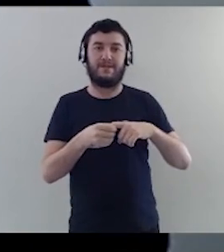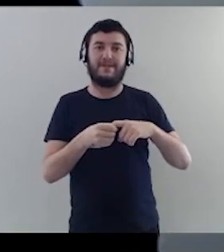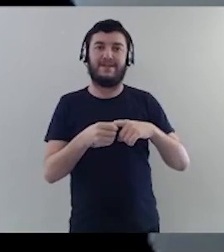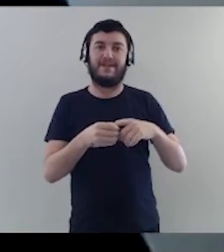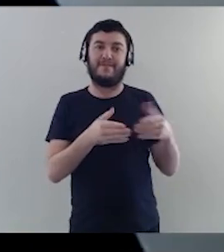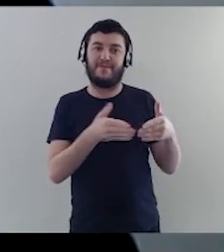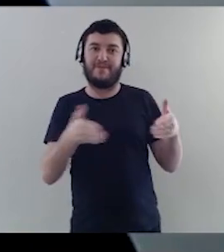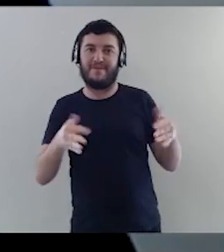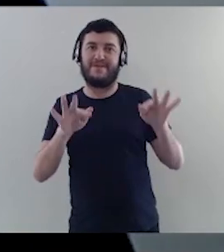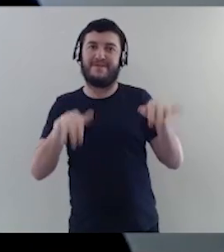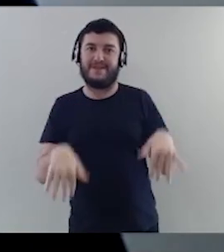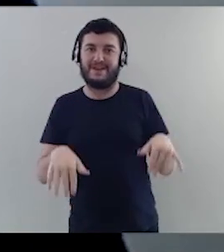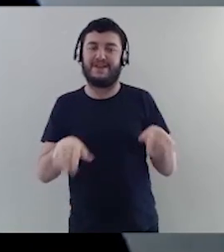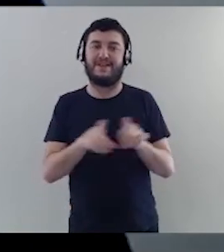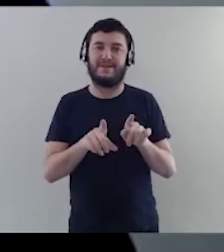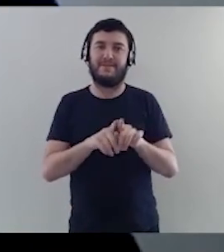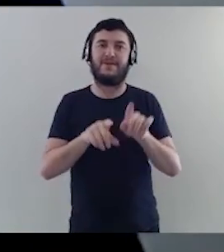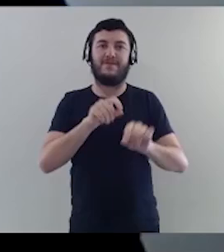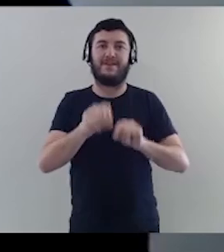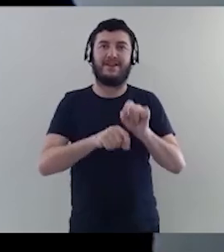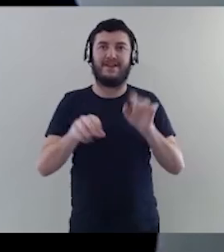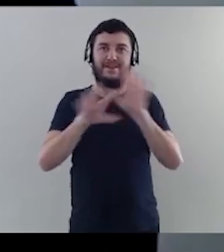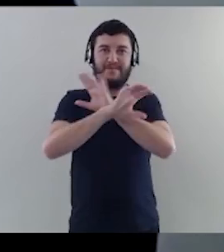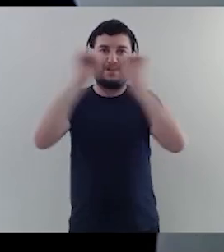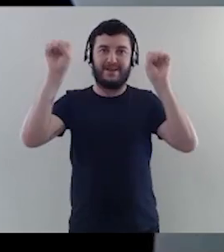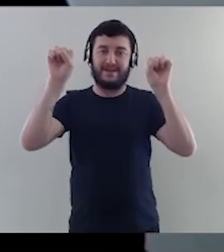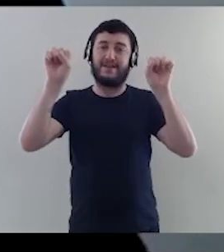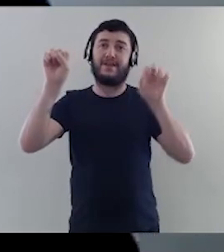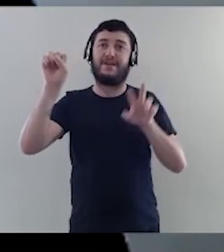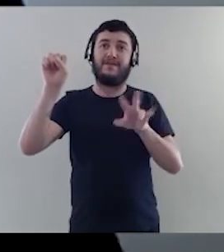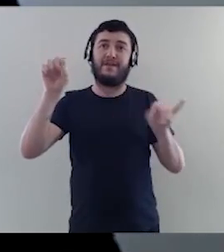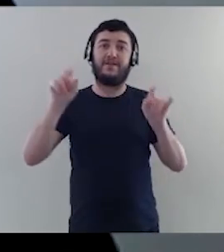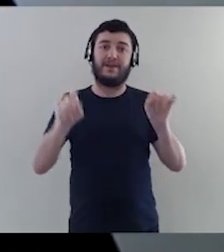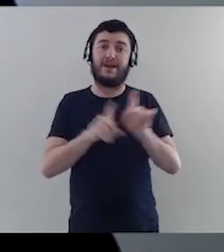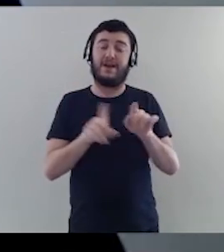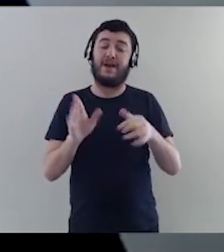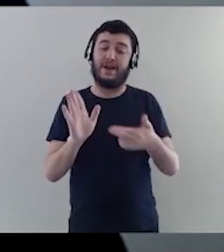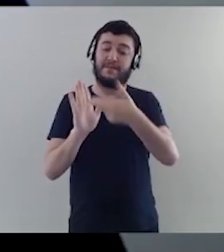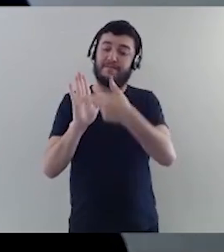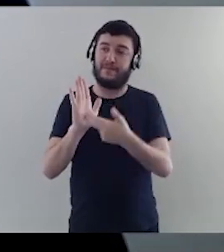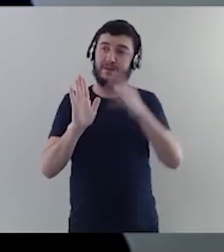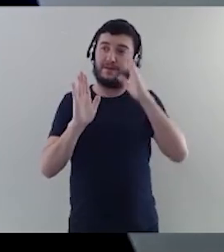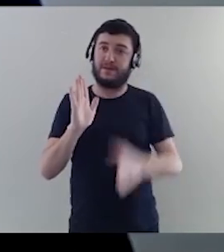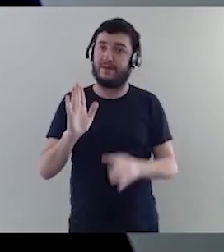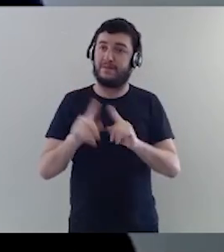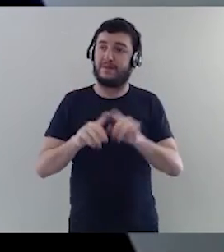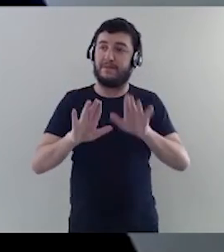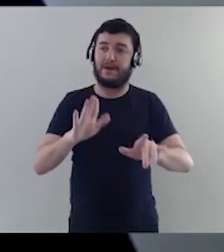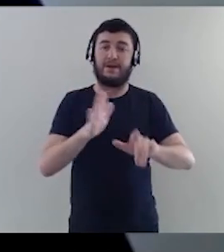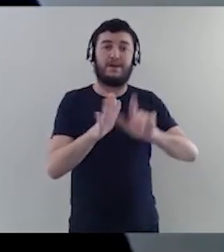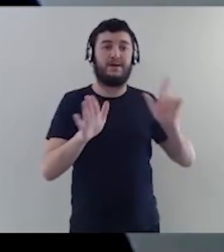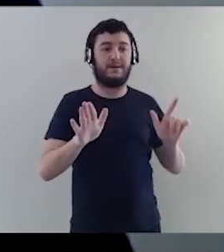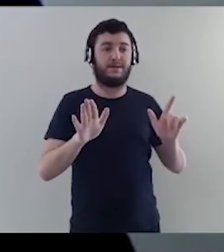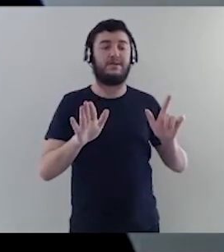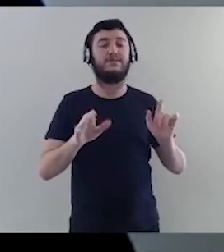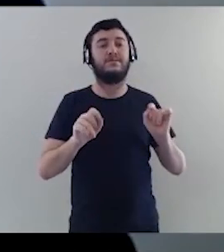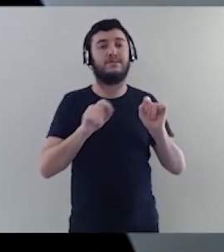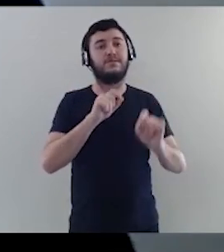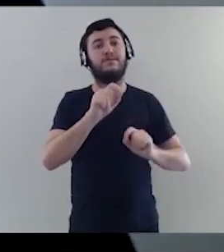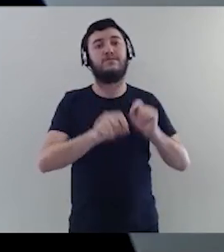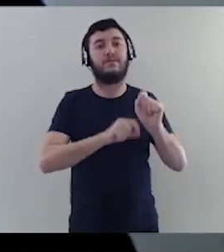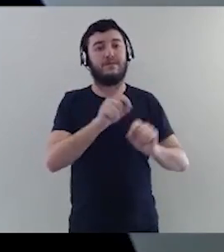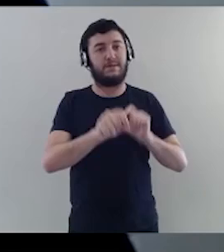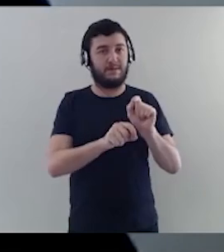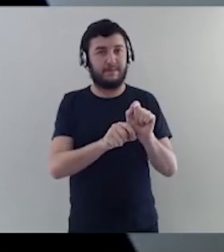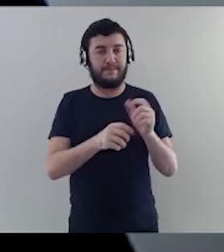paciência, enfim, deste tribunal relativamente a medidas restritivas de direitos. E, portanto, o Estado, mesmo antes de terminado, de